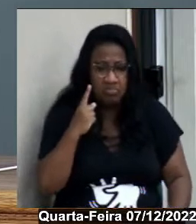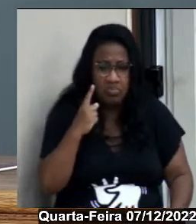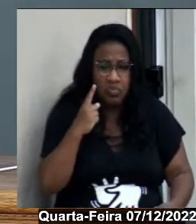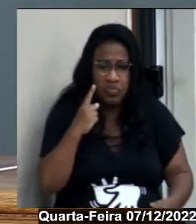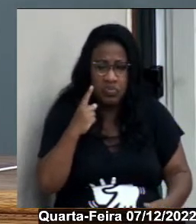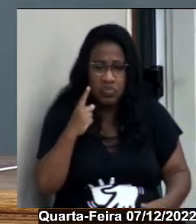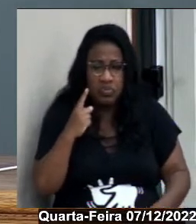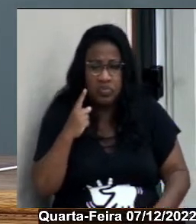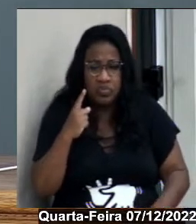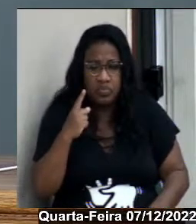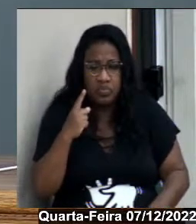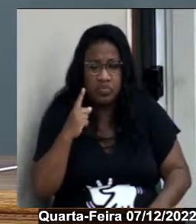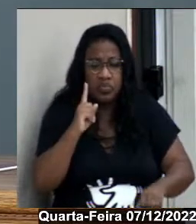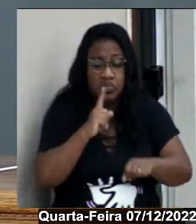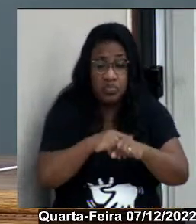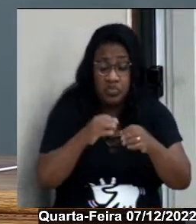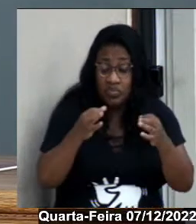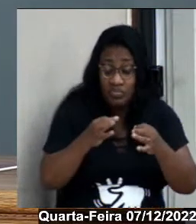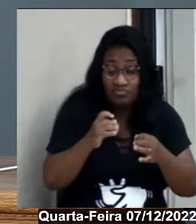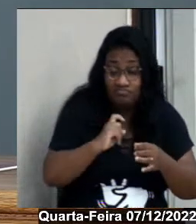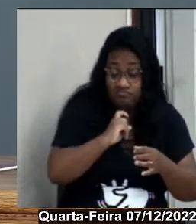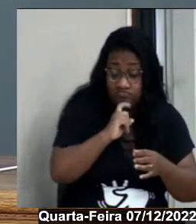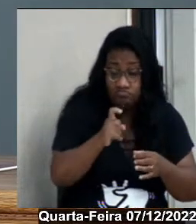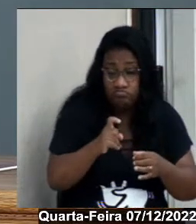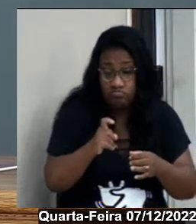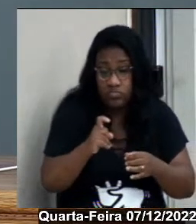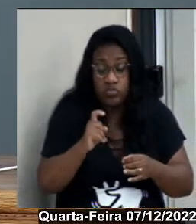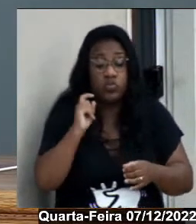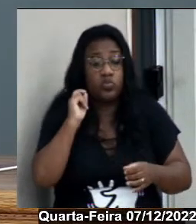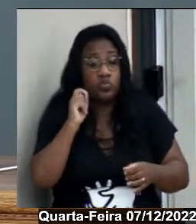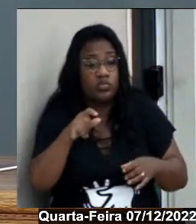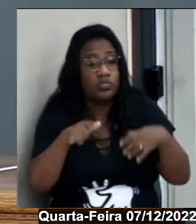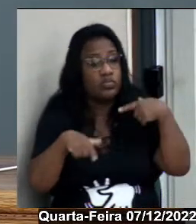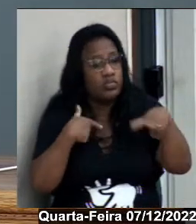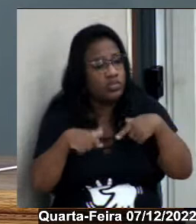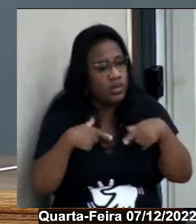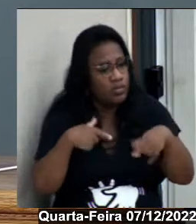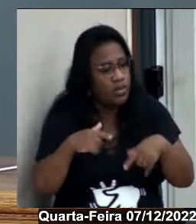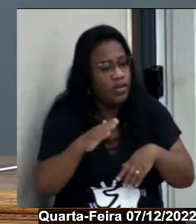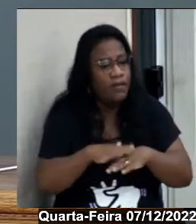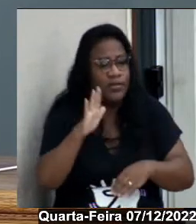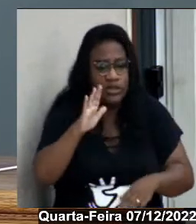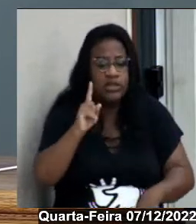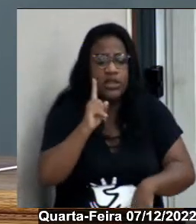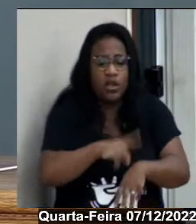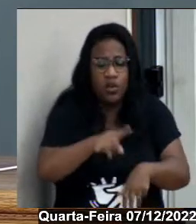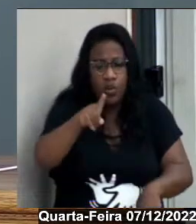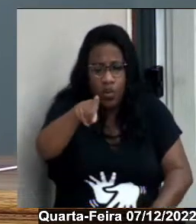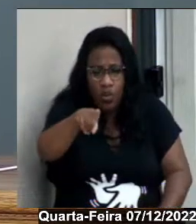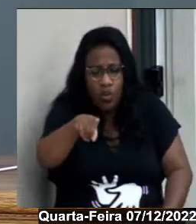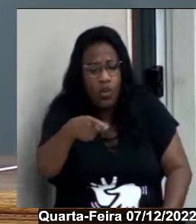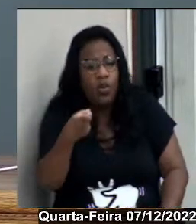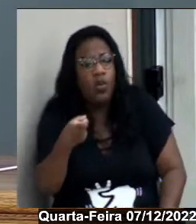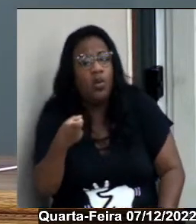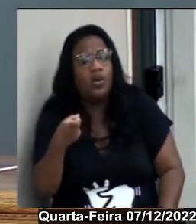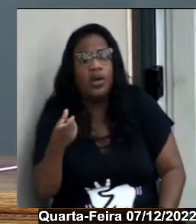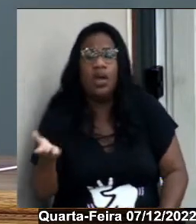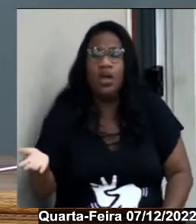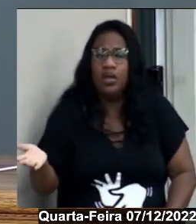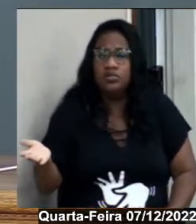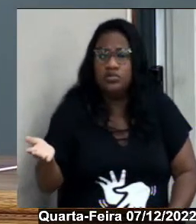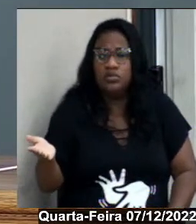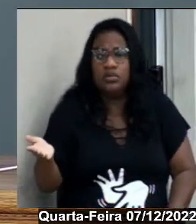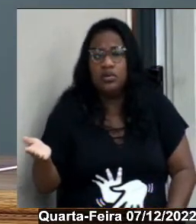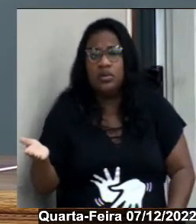horário, receber a mesma coisa. Ninguém. Quem trabalha mais tem que receber hora essa. A verdade